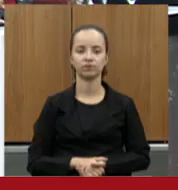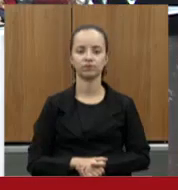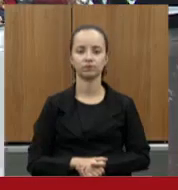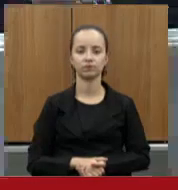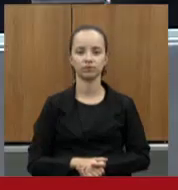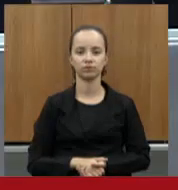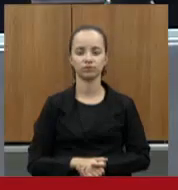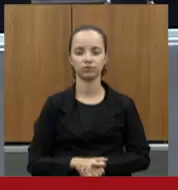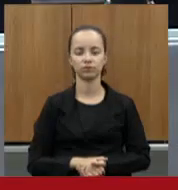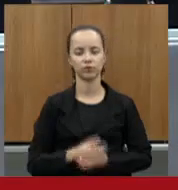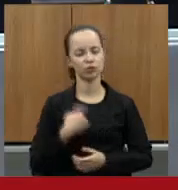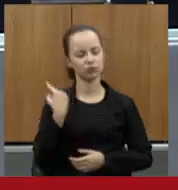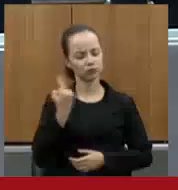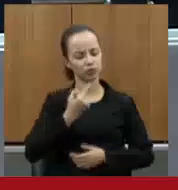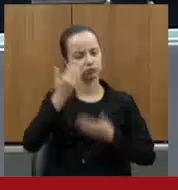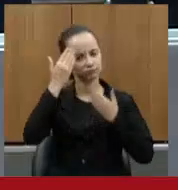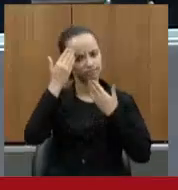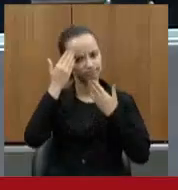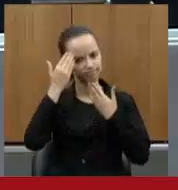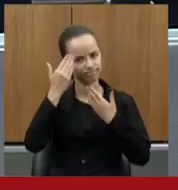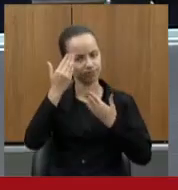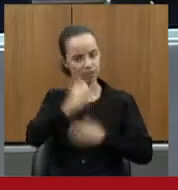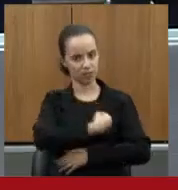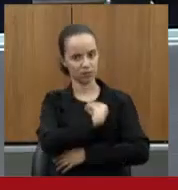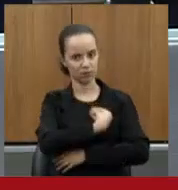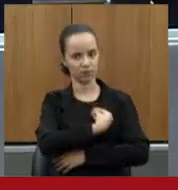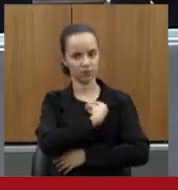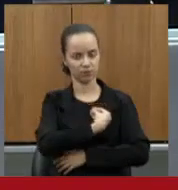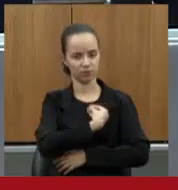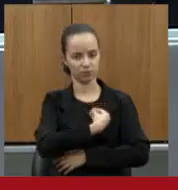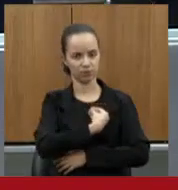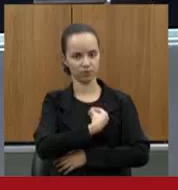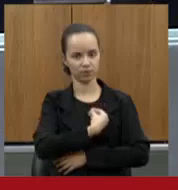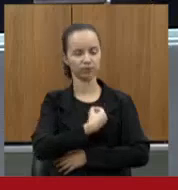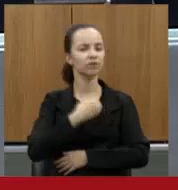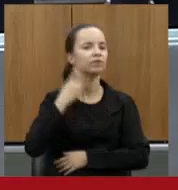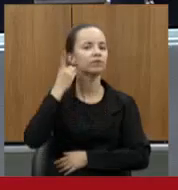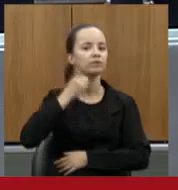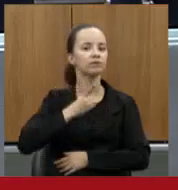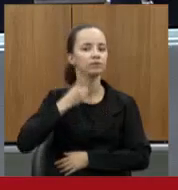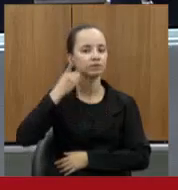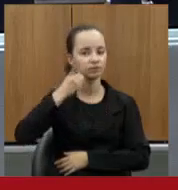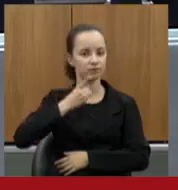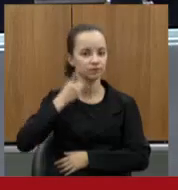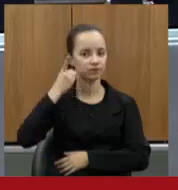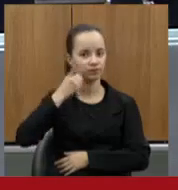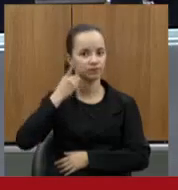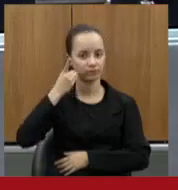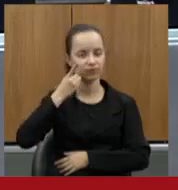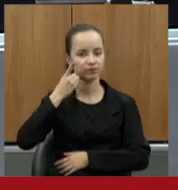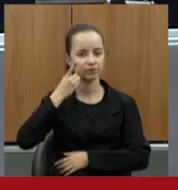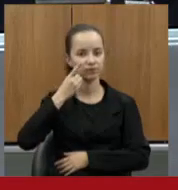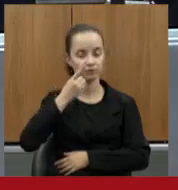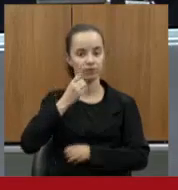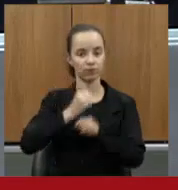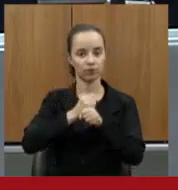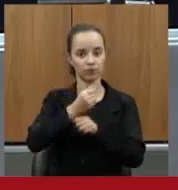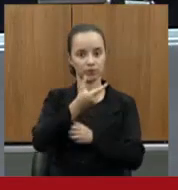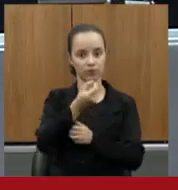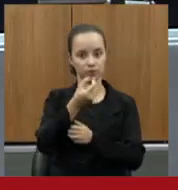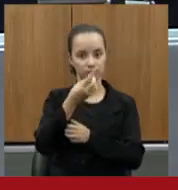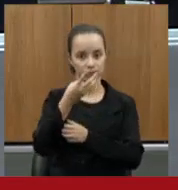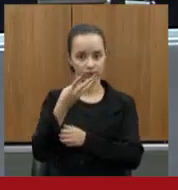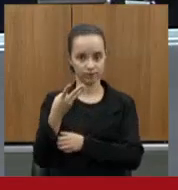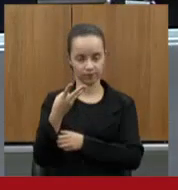Nós registramos e agradecemos as seguintes presenças. Deputados da 20ª Legislatura